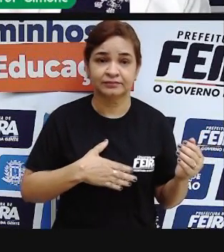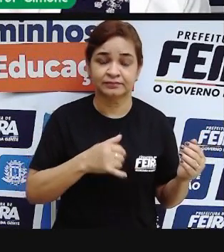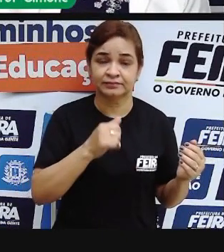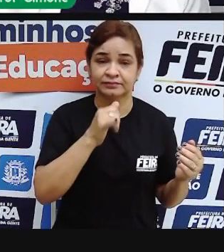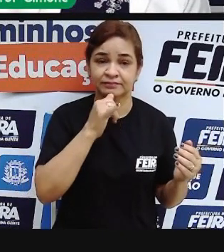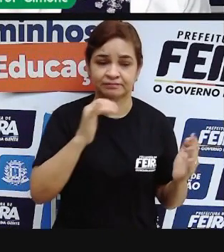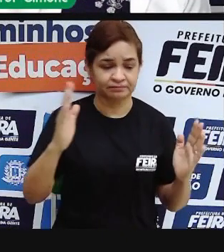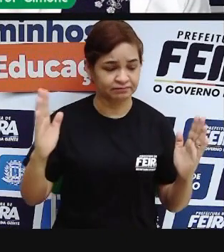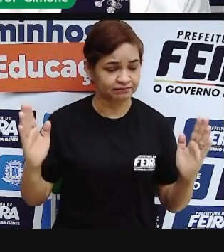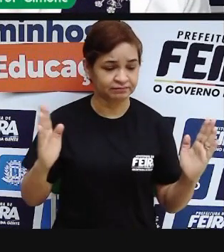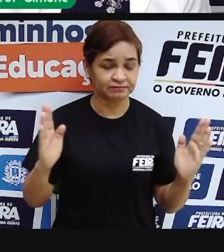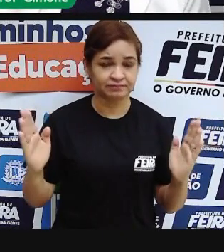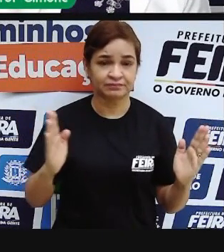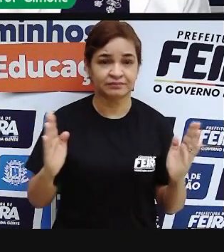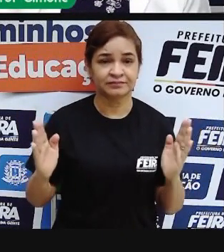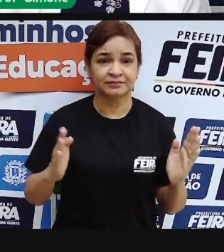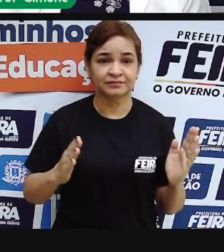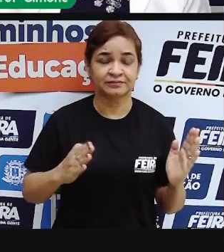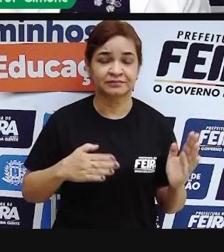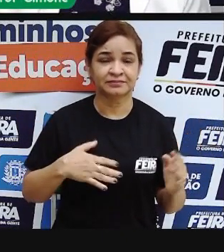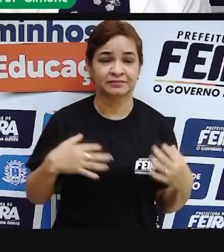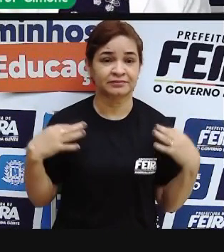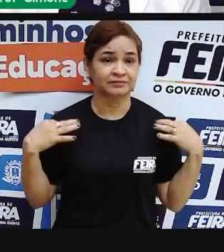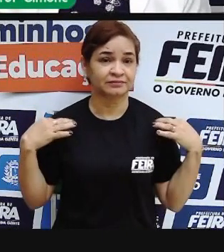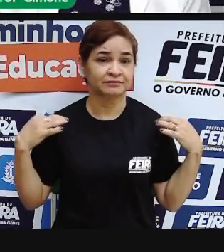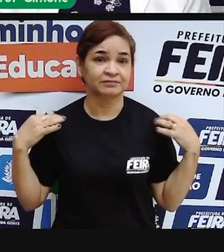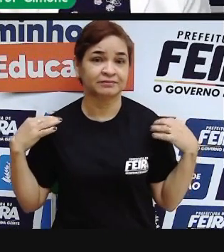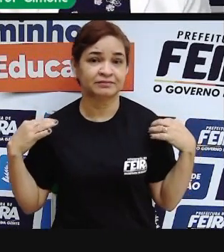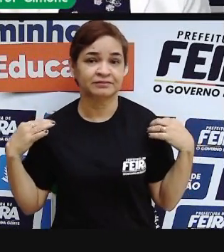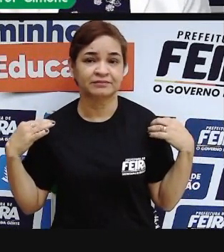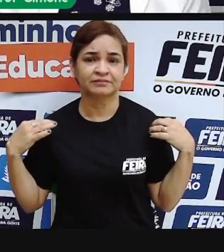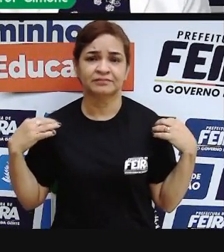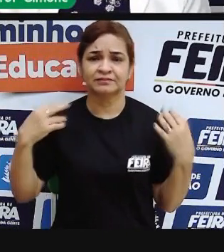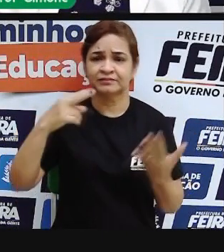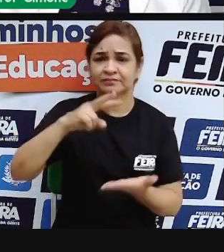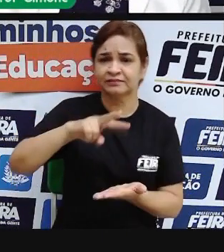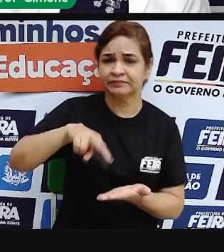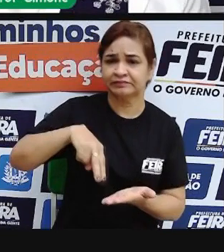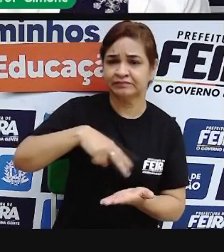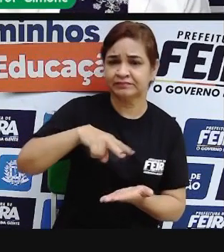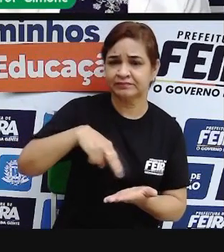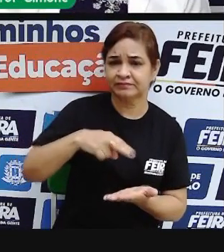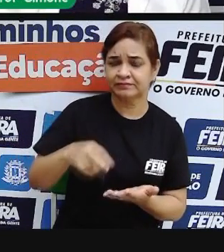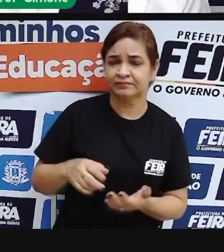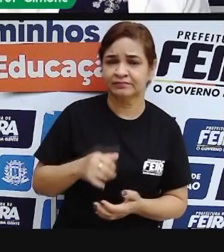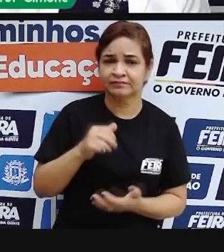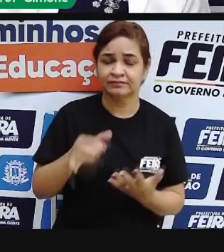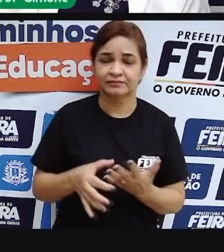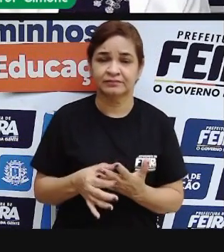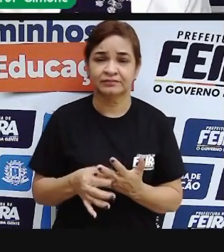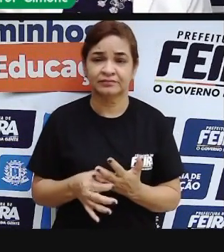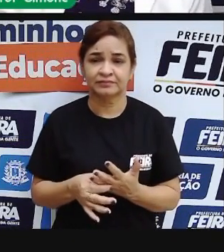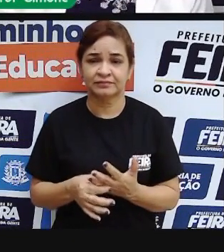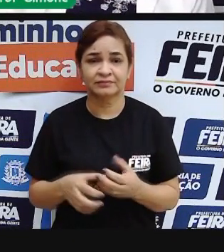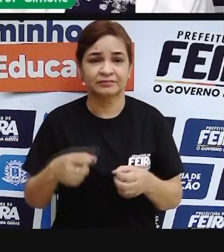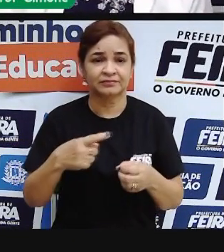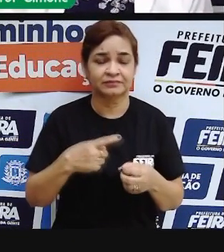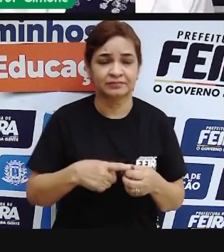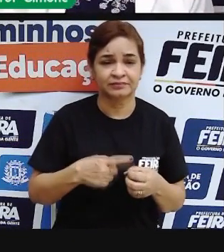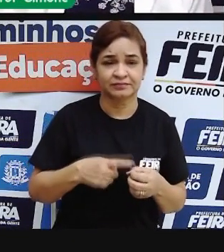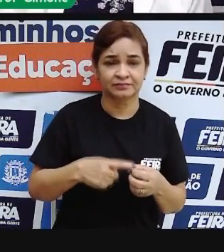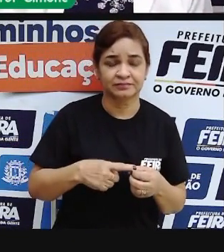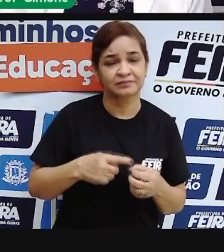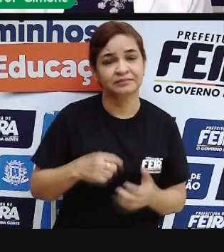com vestimentas tipicamente caipira. Uma coreografia chamada de casamento caipira é feita em homenagem a Santo Antônio, o